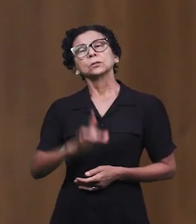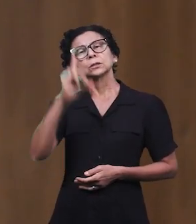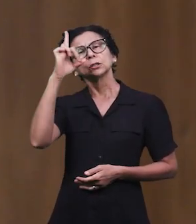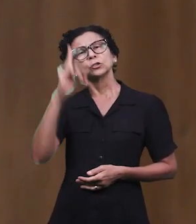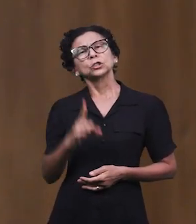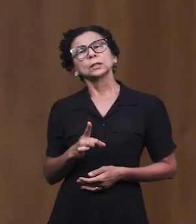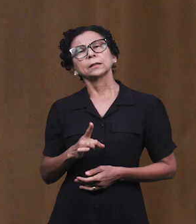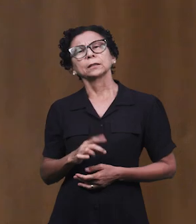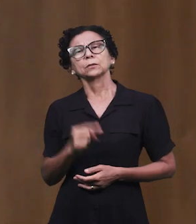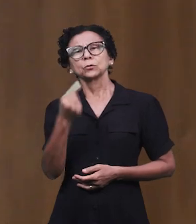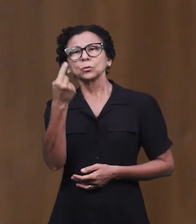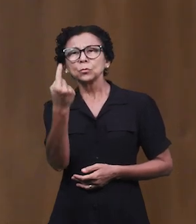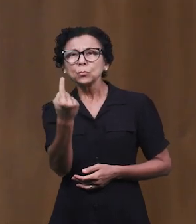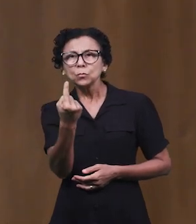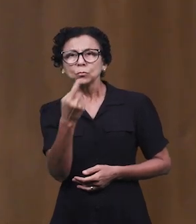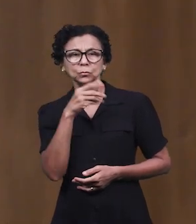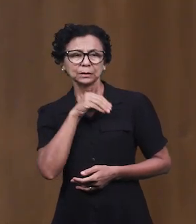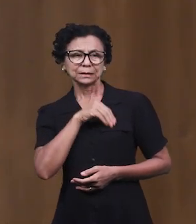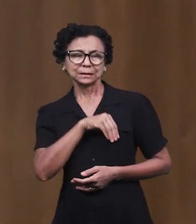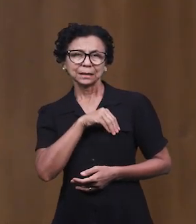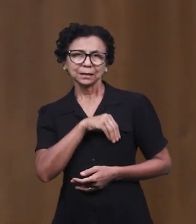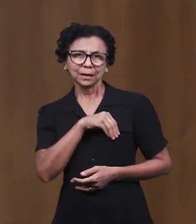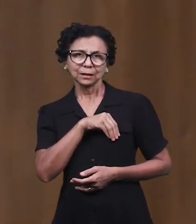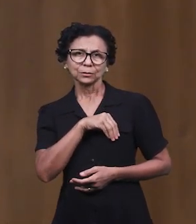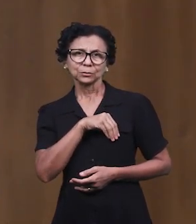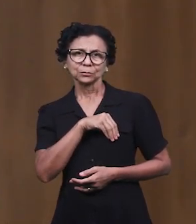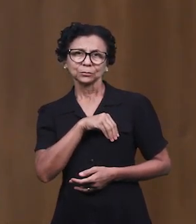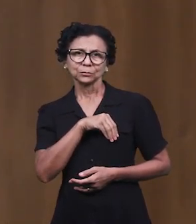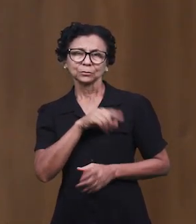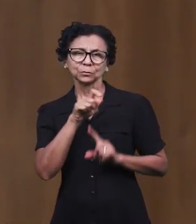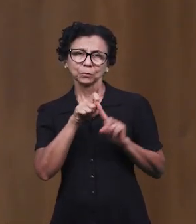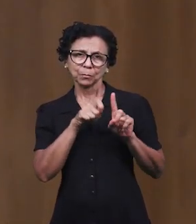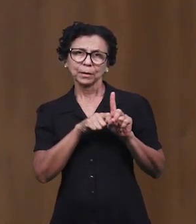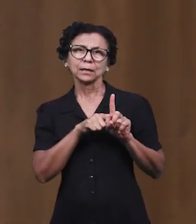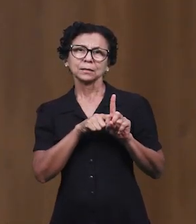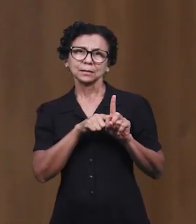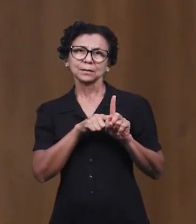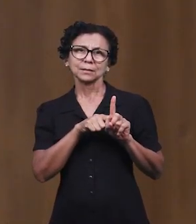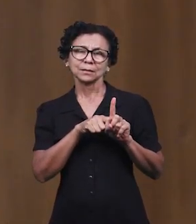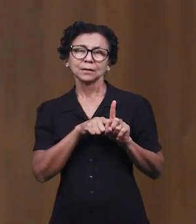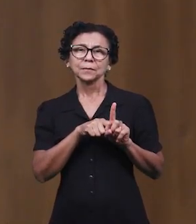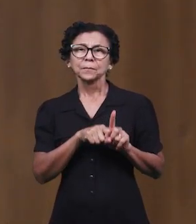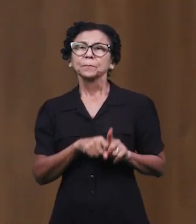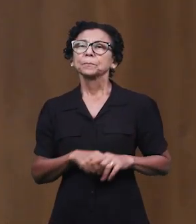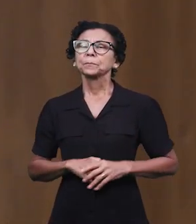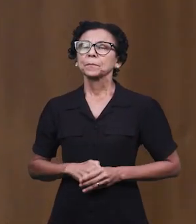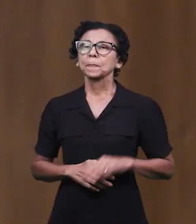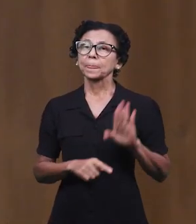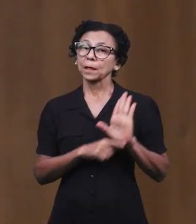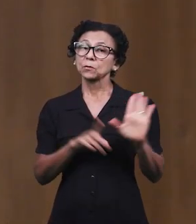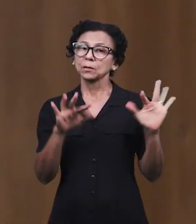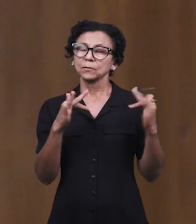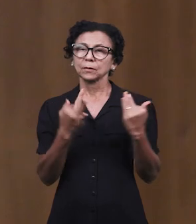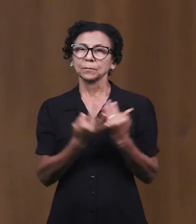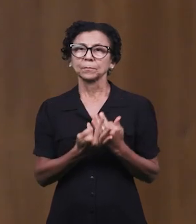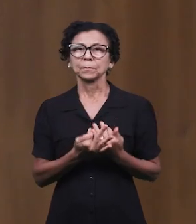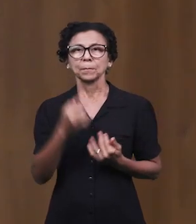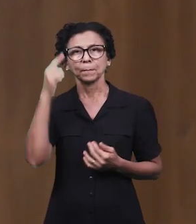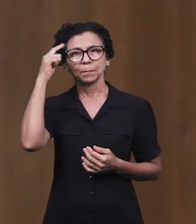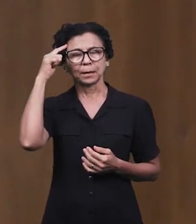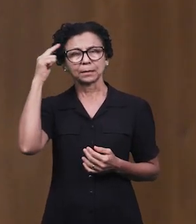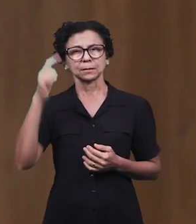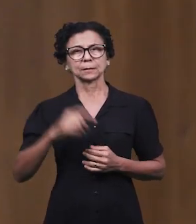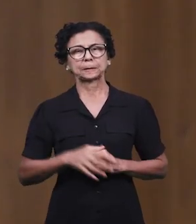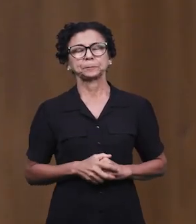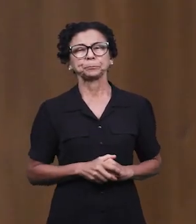mínimo mensal. Isso tem ajudado muitas famílias. Por quê? Às vezes, vamos pensar numa criança.